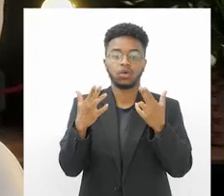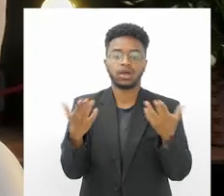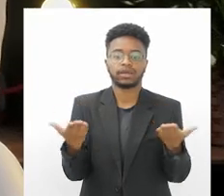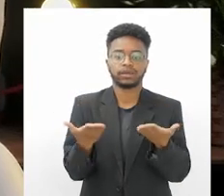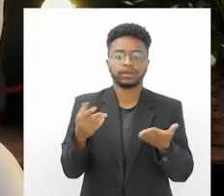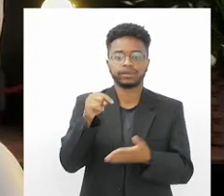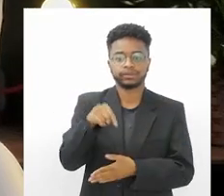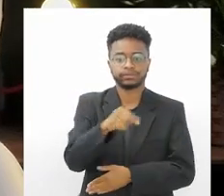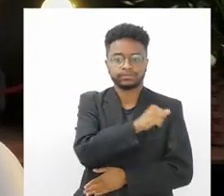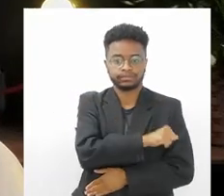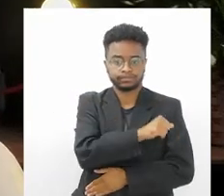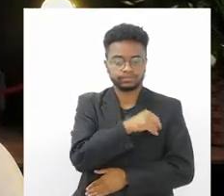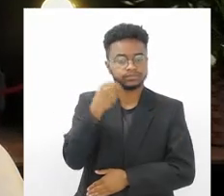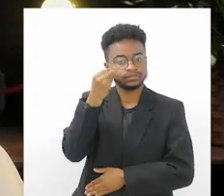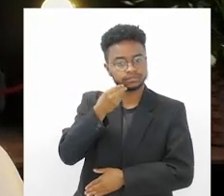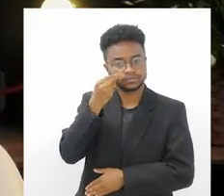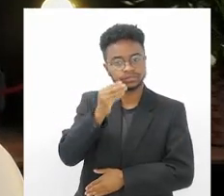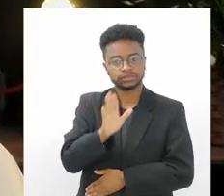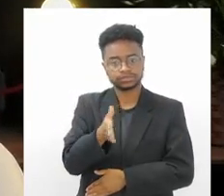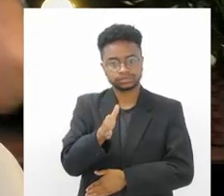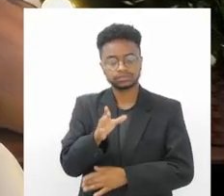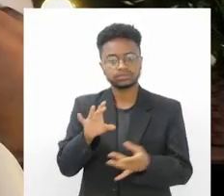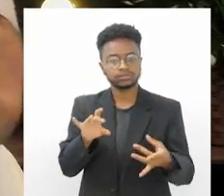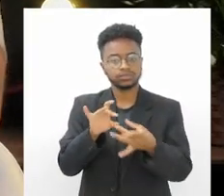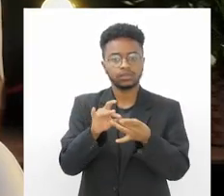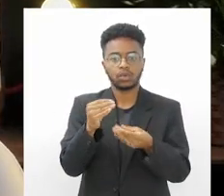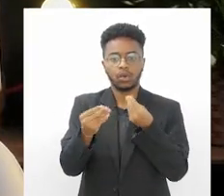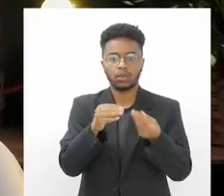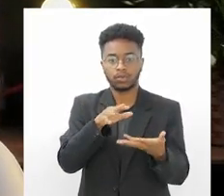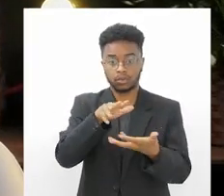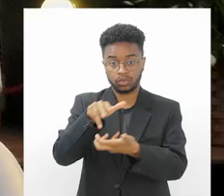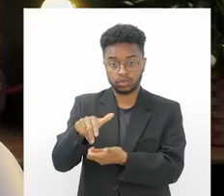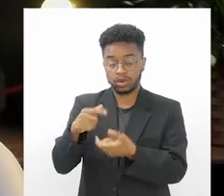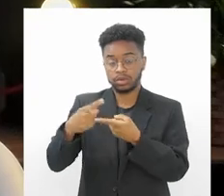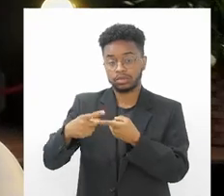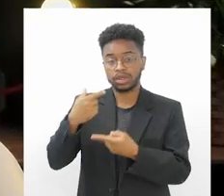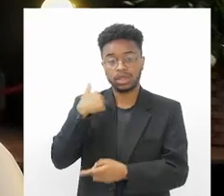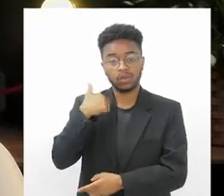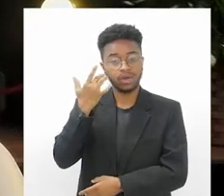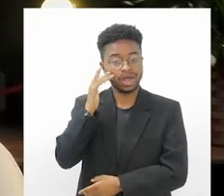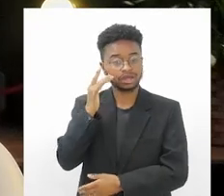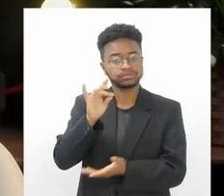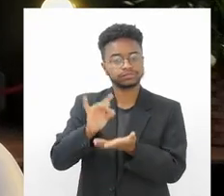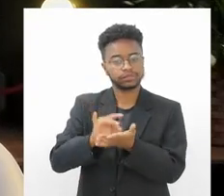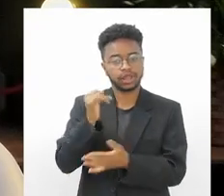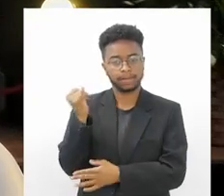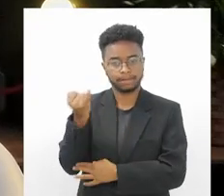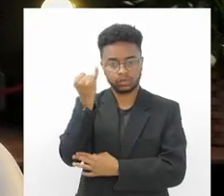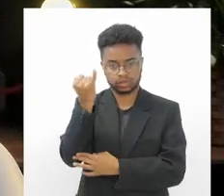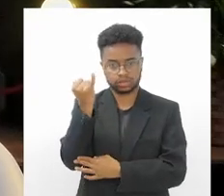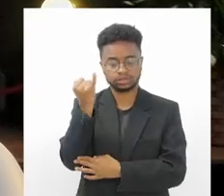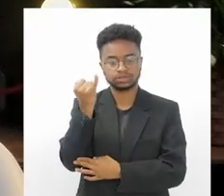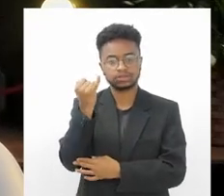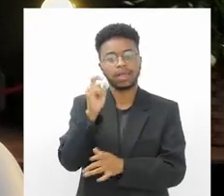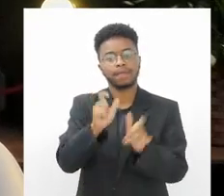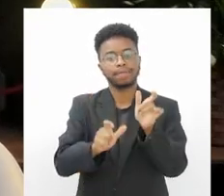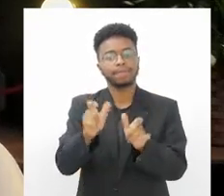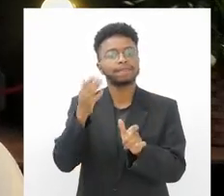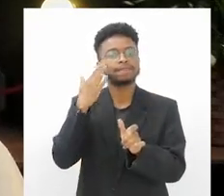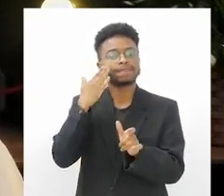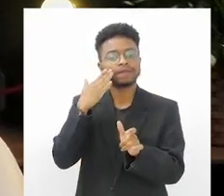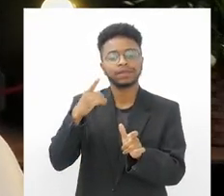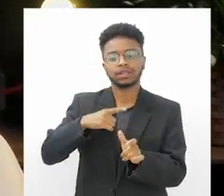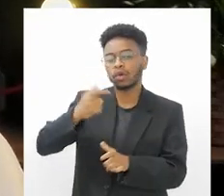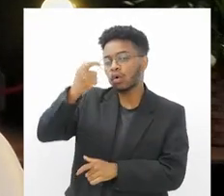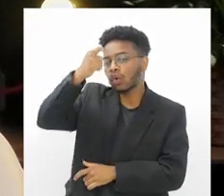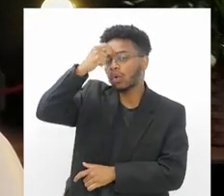vive aqui no nosso estado, relacionar a parte do mundo, porque eu acho isso muito importante para as pessoas poderem